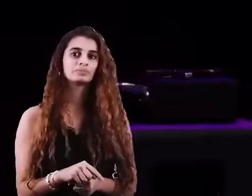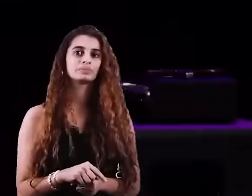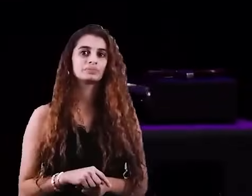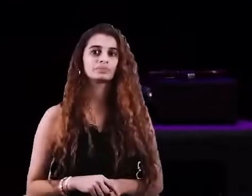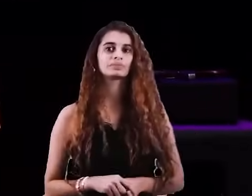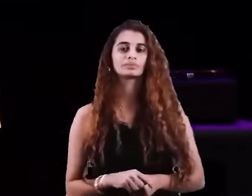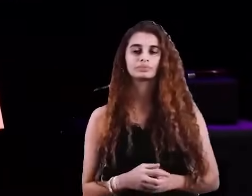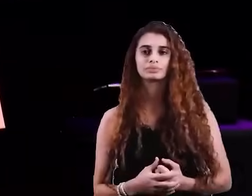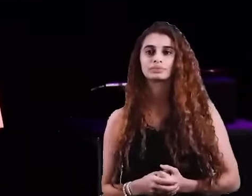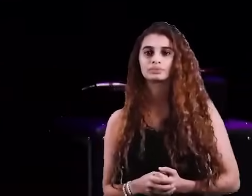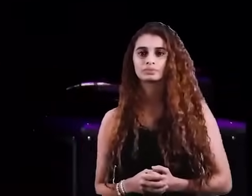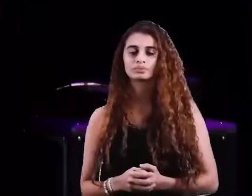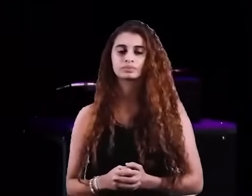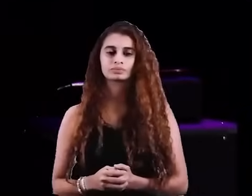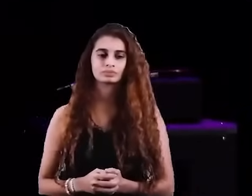chegue nesse lugar